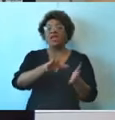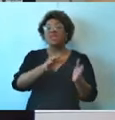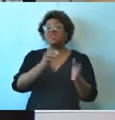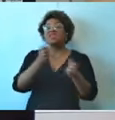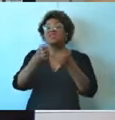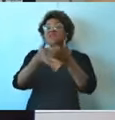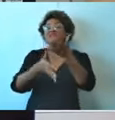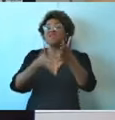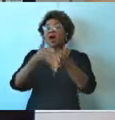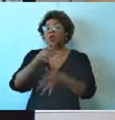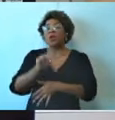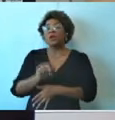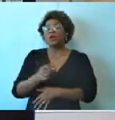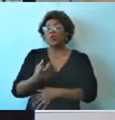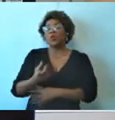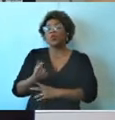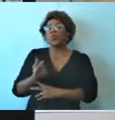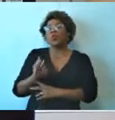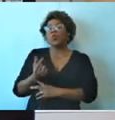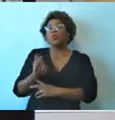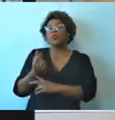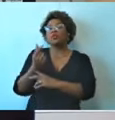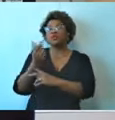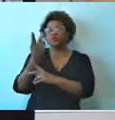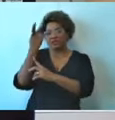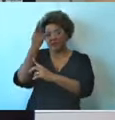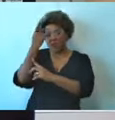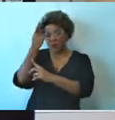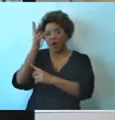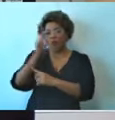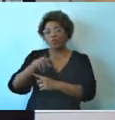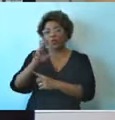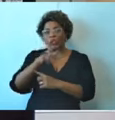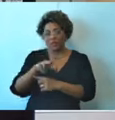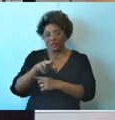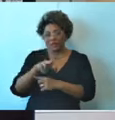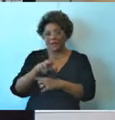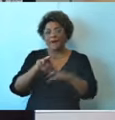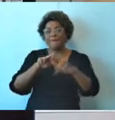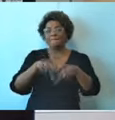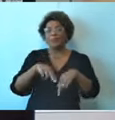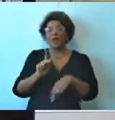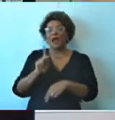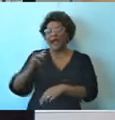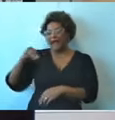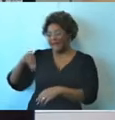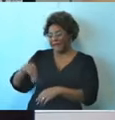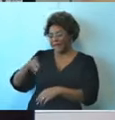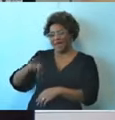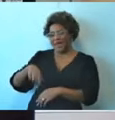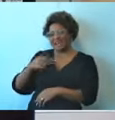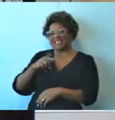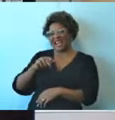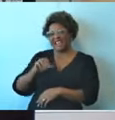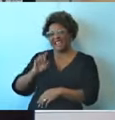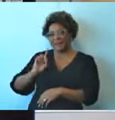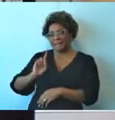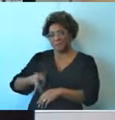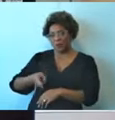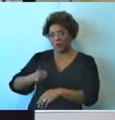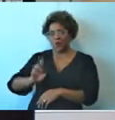está atingindo para a implementação por quilômetro é de R$170 mil. Então, fazendo uma continha, pelo menos 3 quilômetros a gente tem